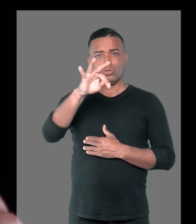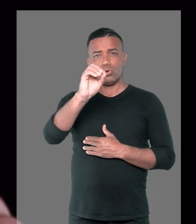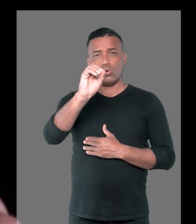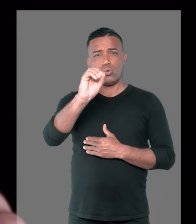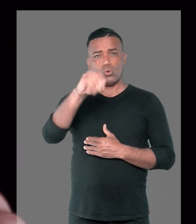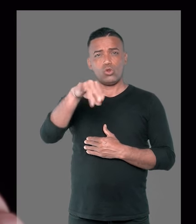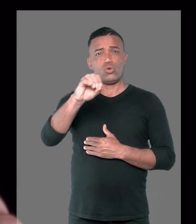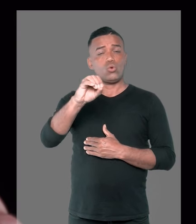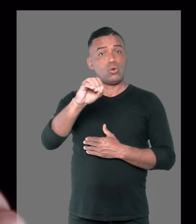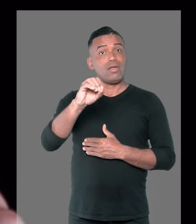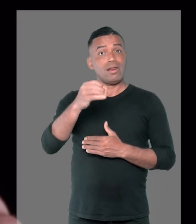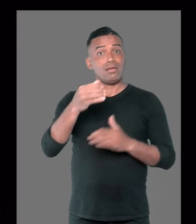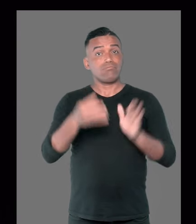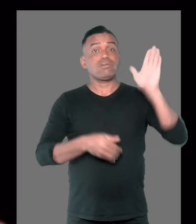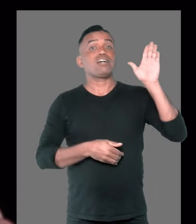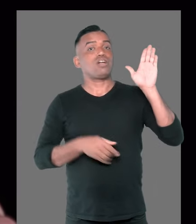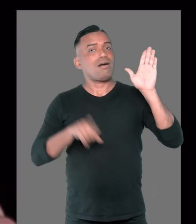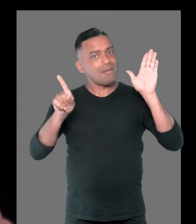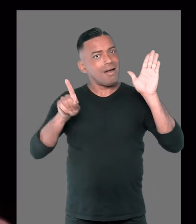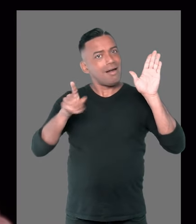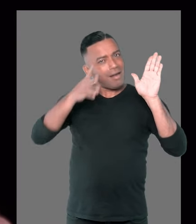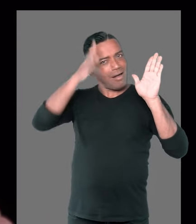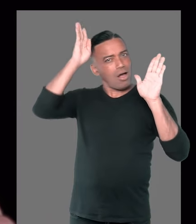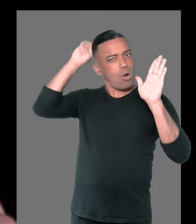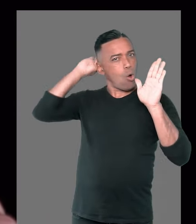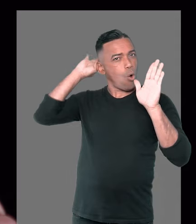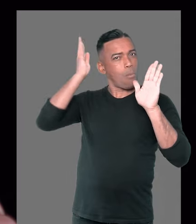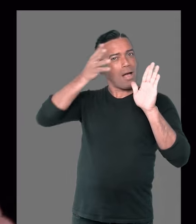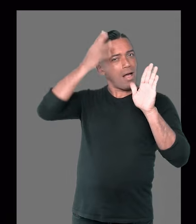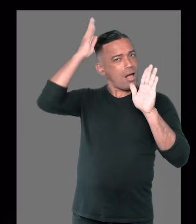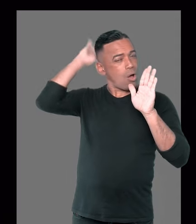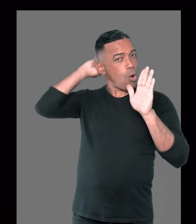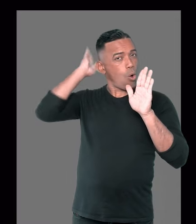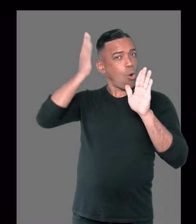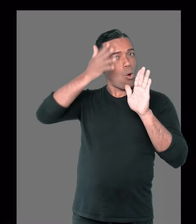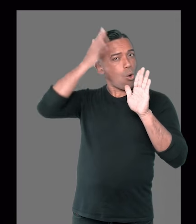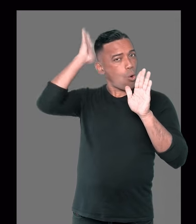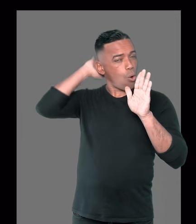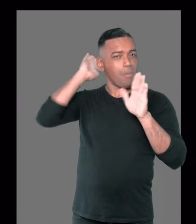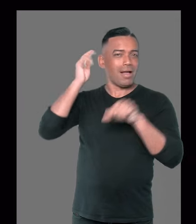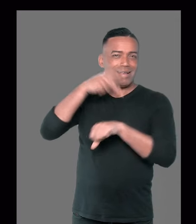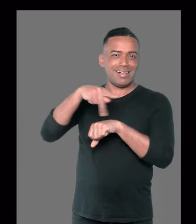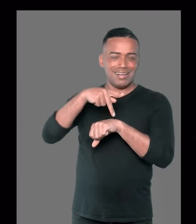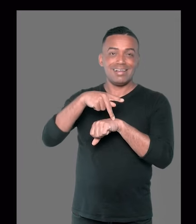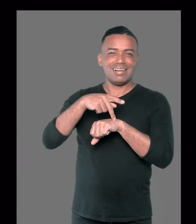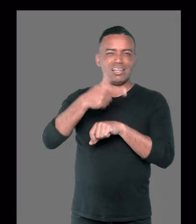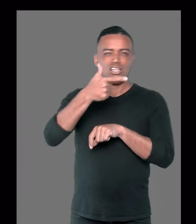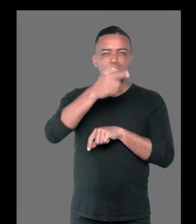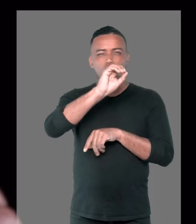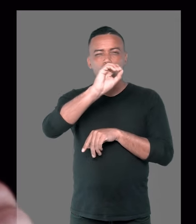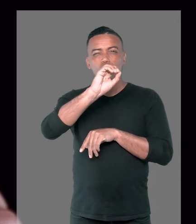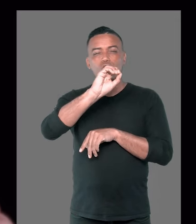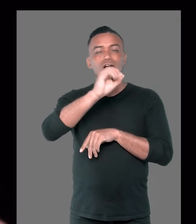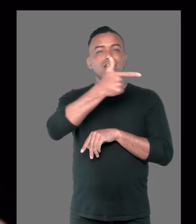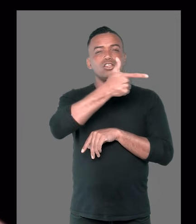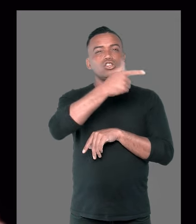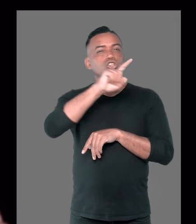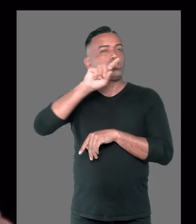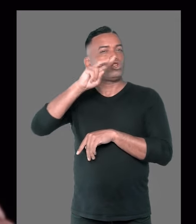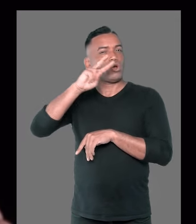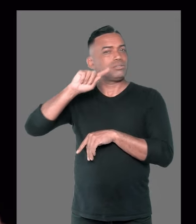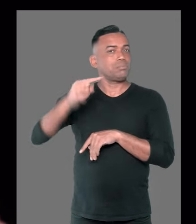Roma e nós estamos falando de 2000 anos atrás tá certo você sabe como era que circulava fake News na época Marco Antônio